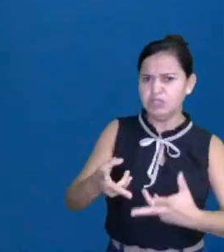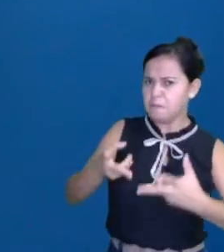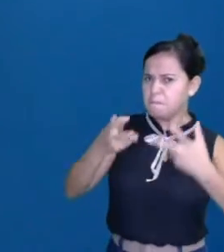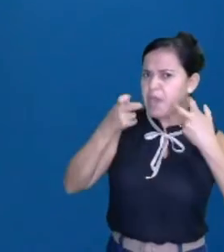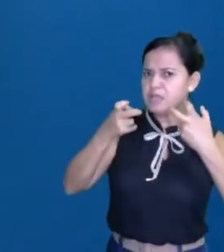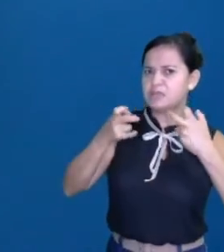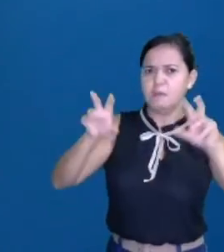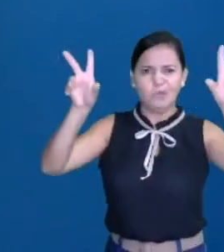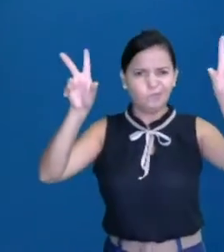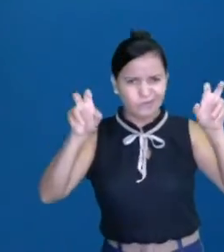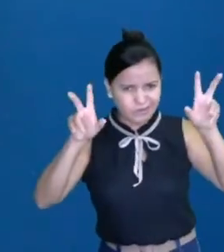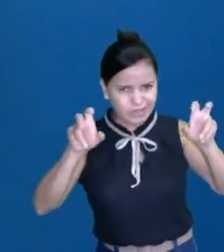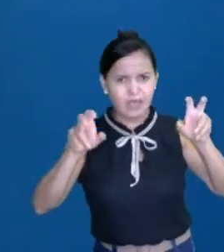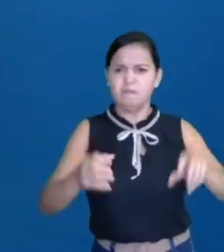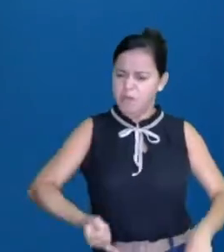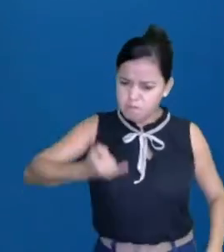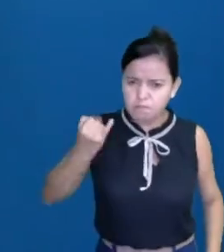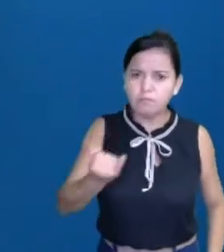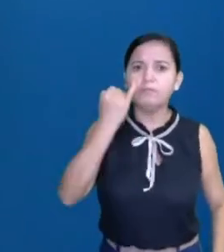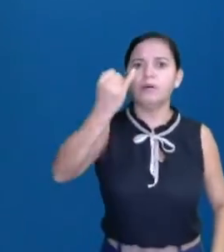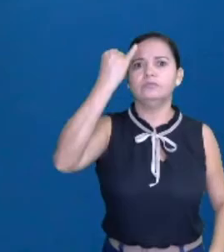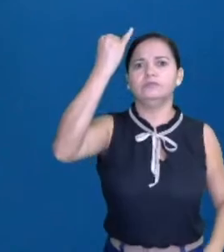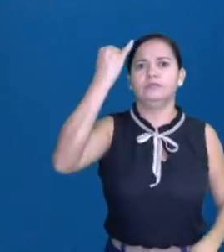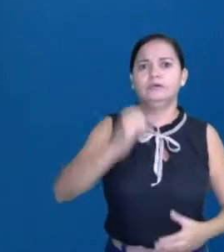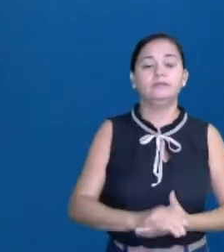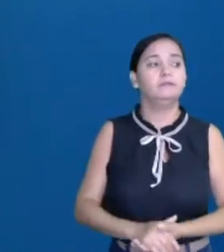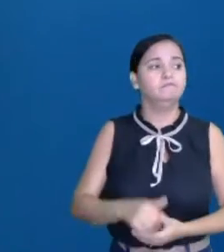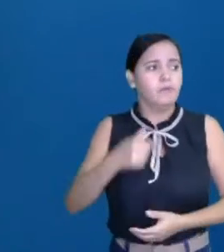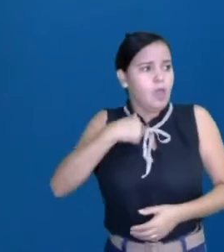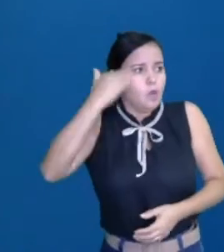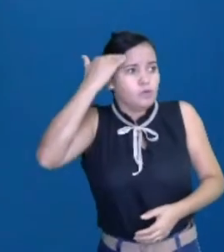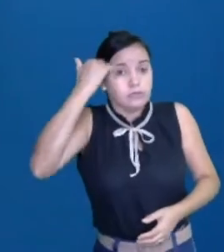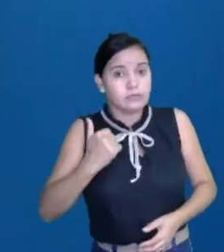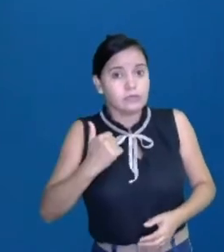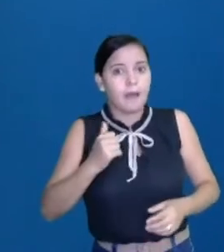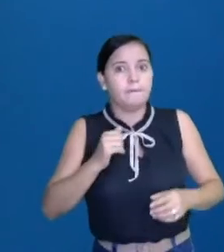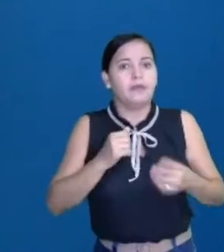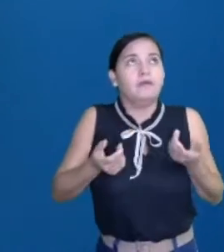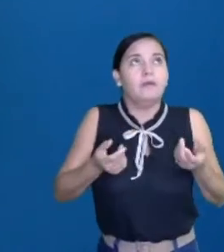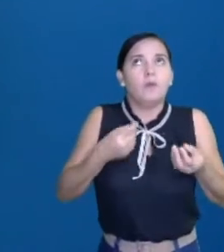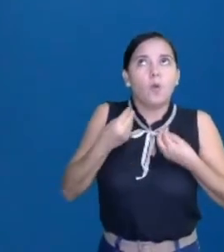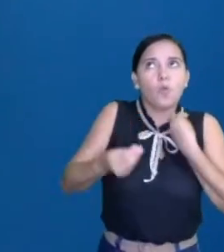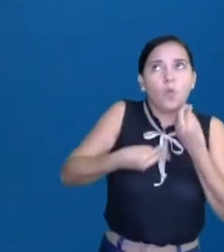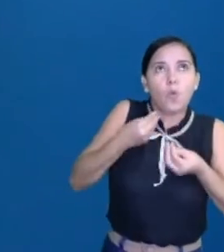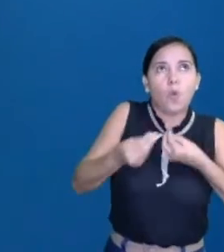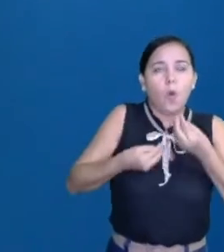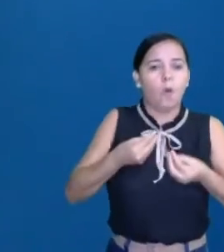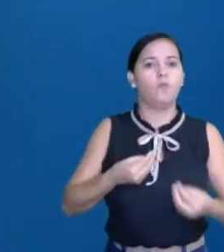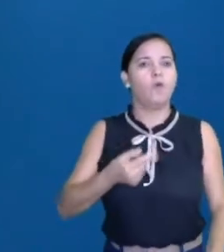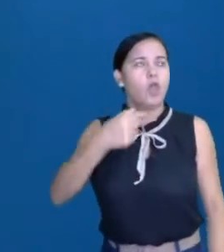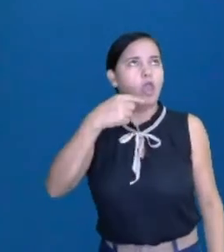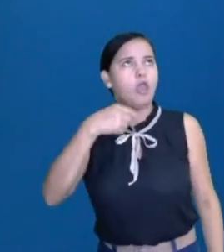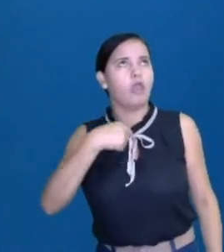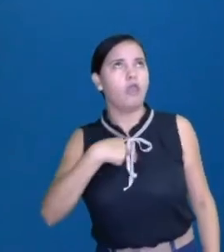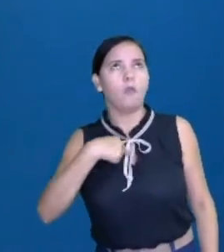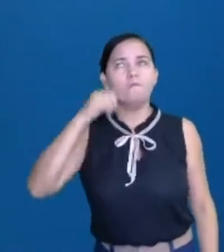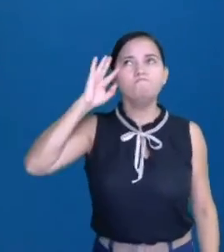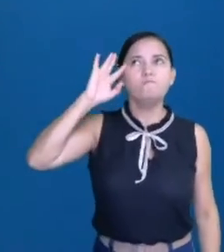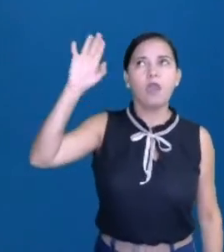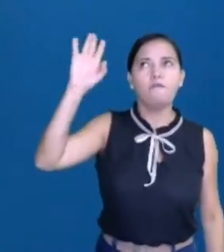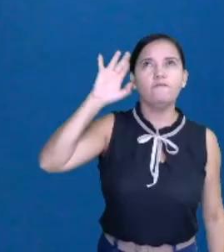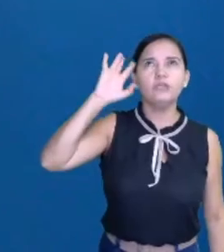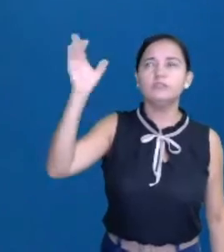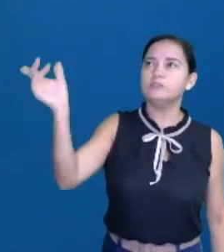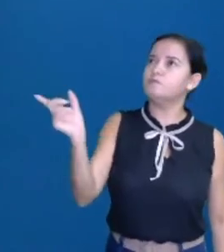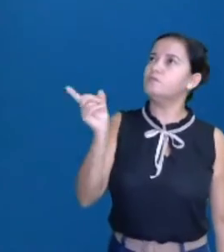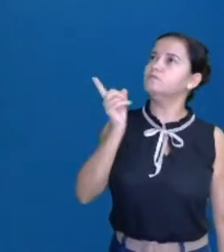uma temática que é extremamente relevante. E eu saber disso e ter esse olhar crítico, repito, gente, reflexivo, é